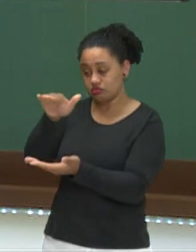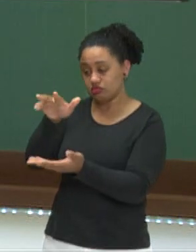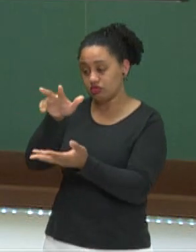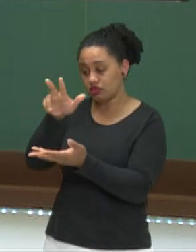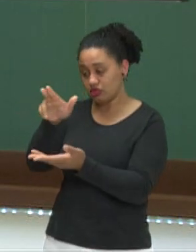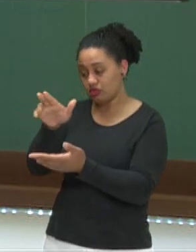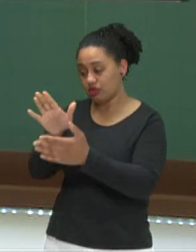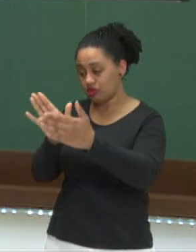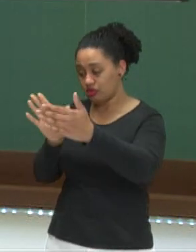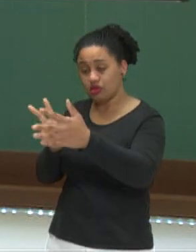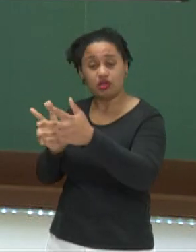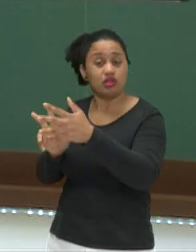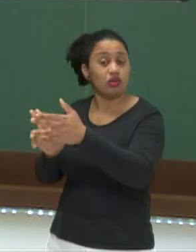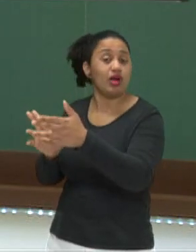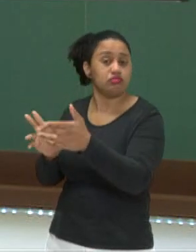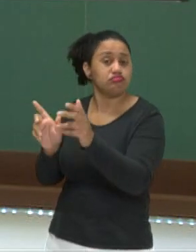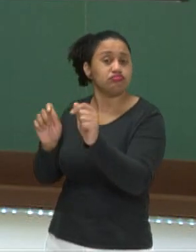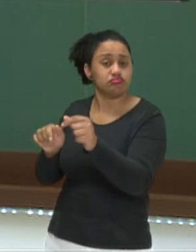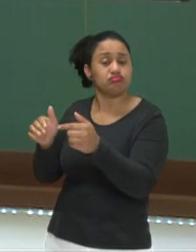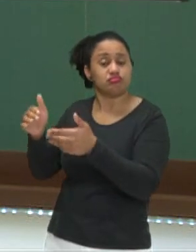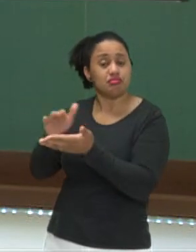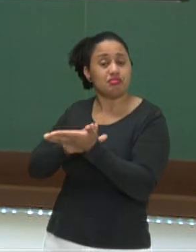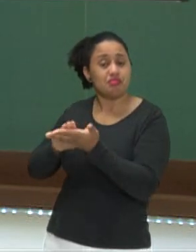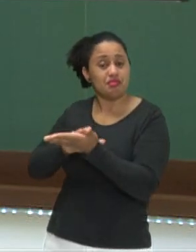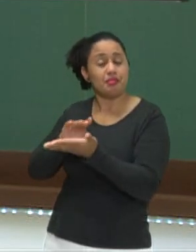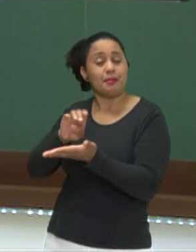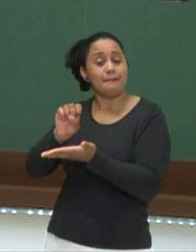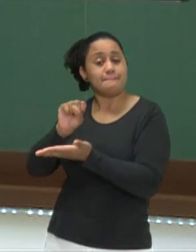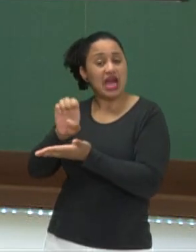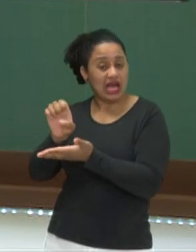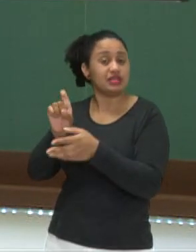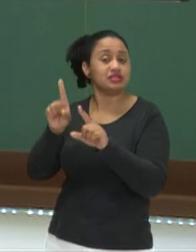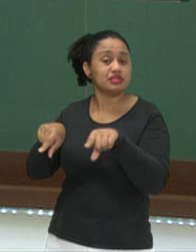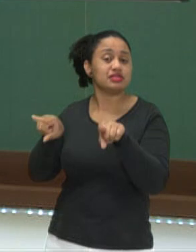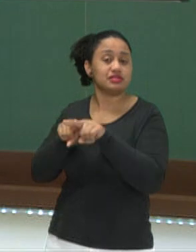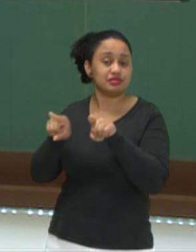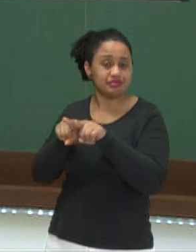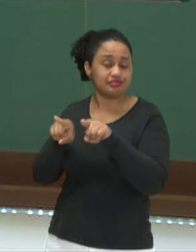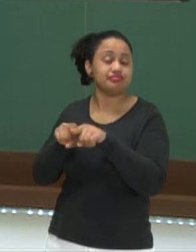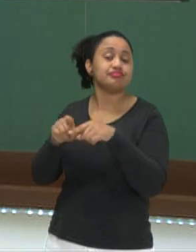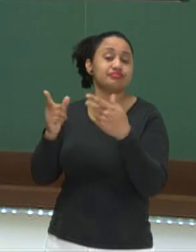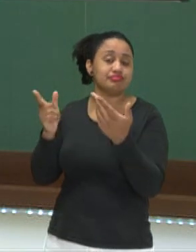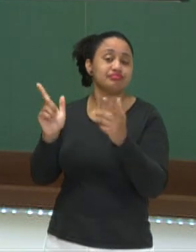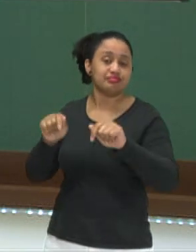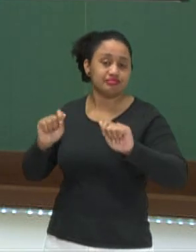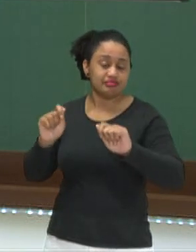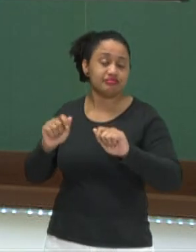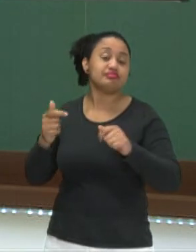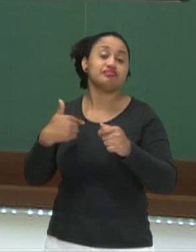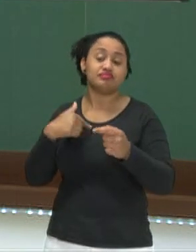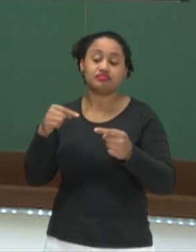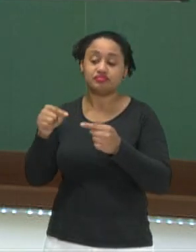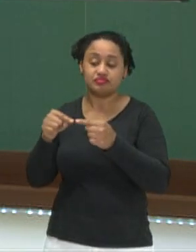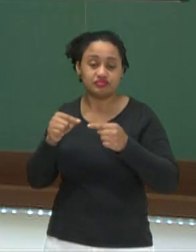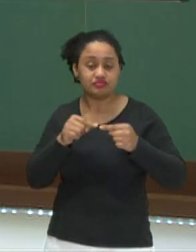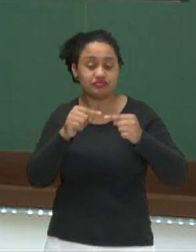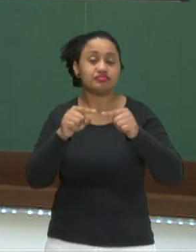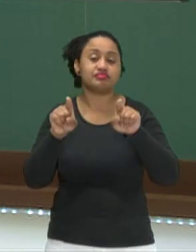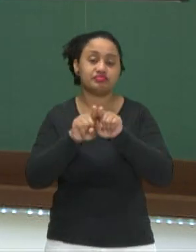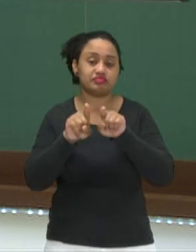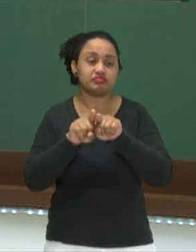baixo e a de cima, posso usar as duas laterais ou a da frente e a do fundo, que elas vão se encaixar da mesma